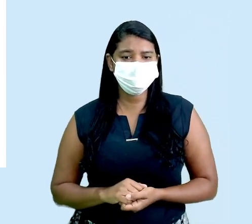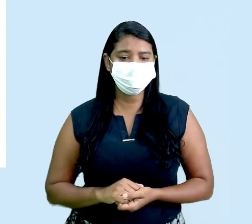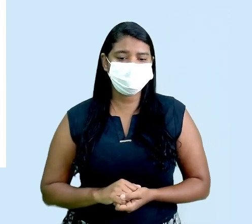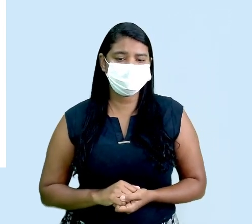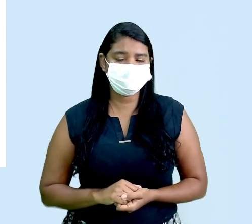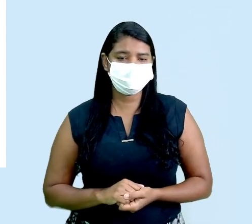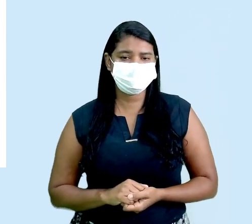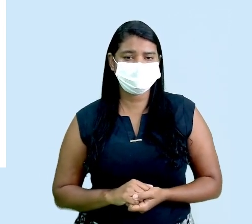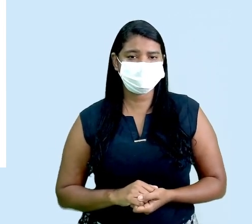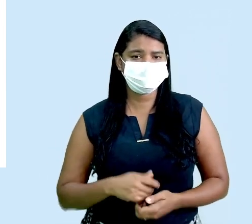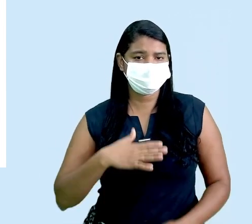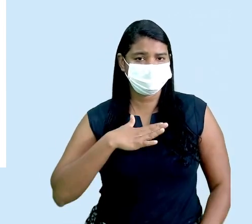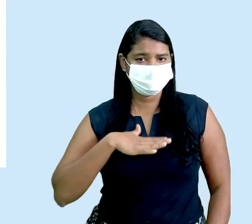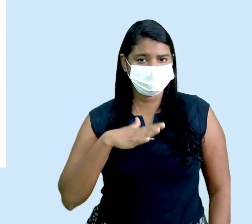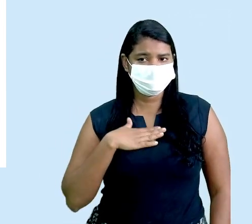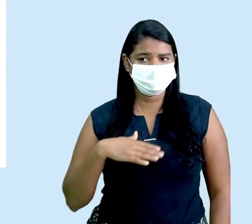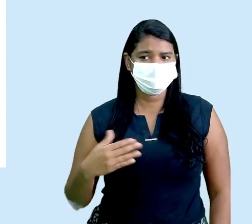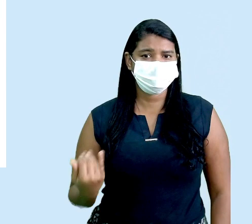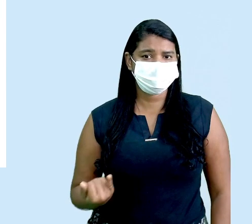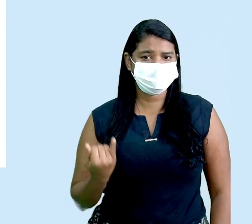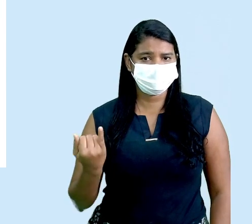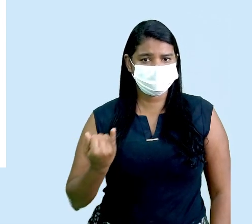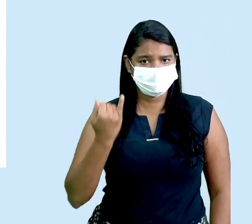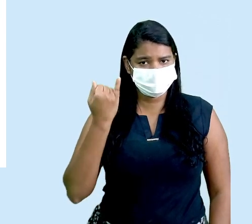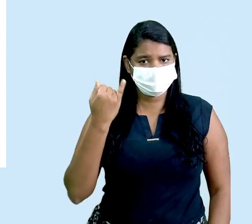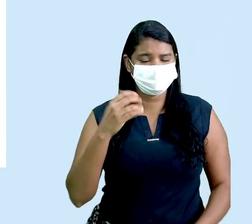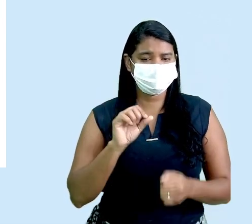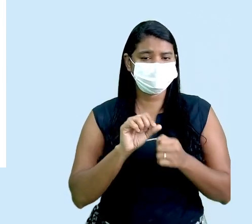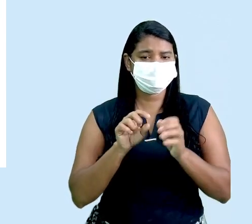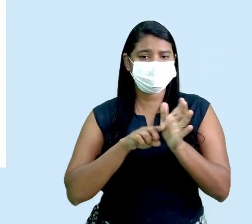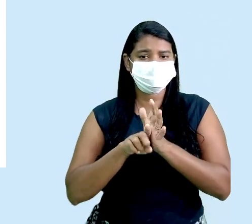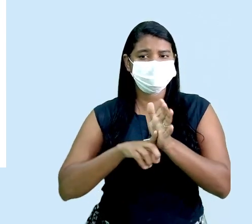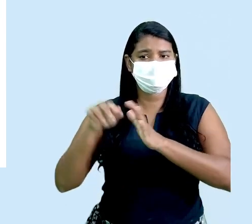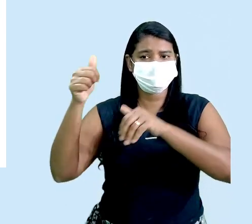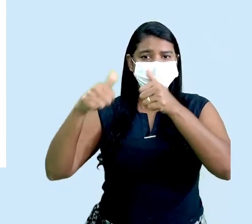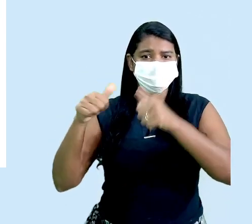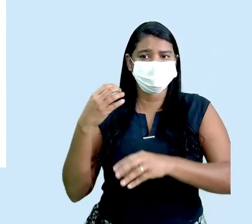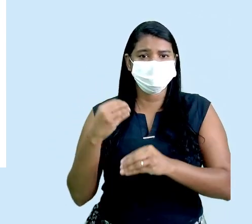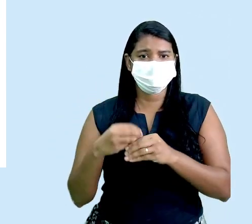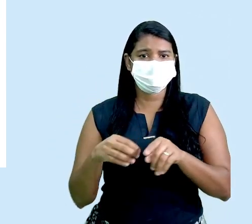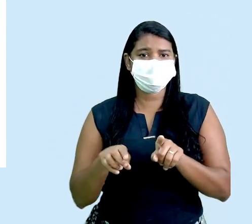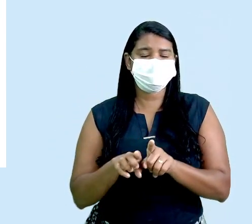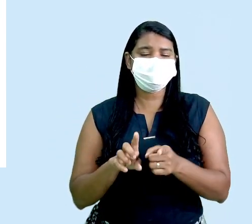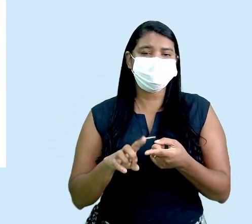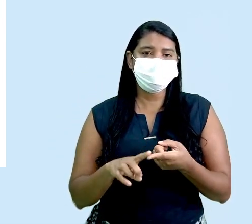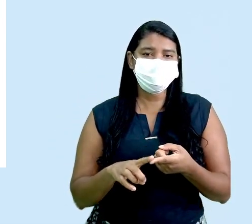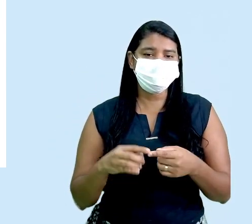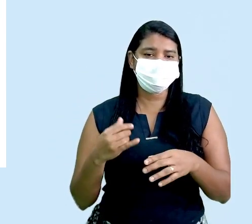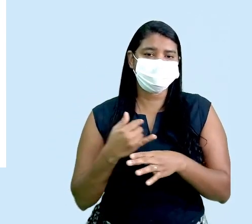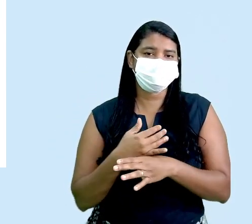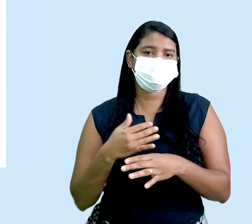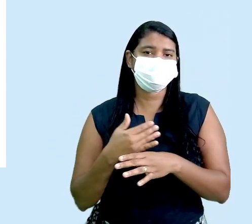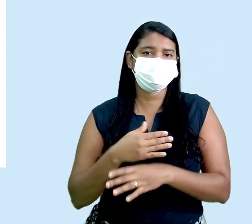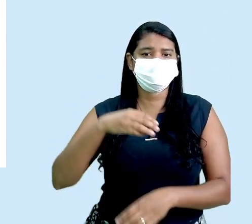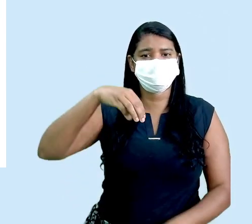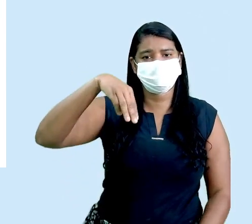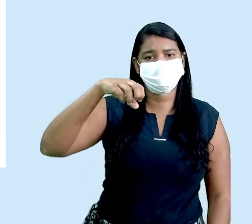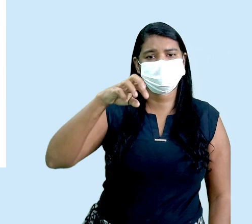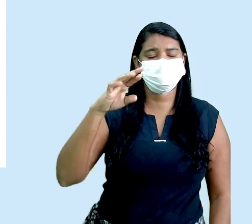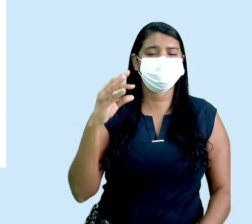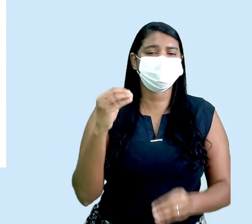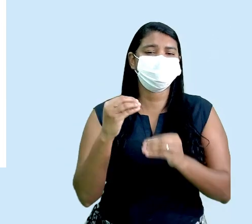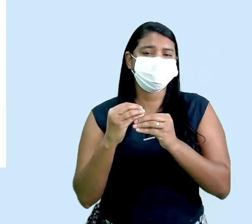recentes. Para quem gosta, é interessante fazer esse tipo de pesquisa. Quando você vê cidades fictícias como Metrópolis, do